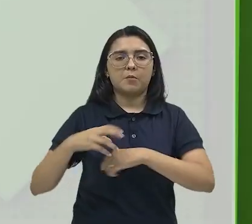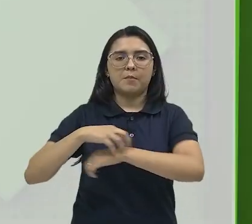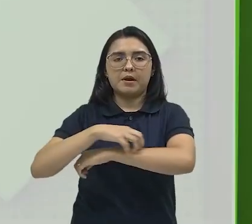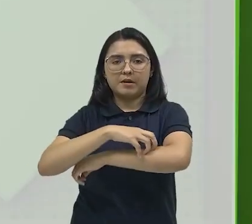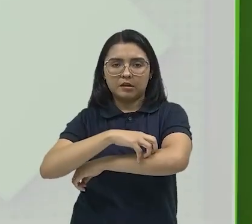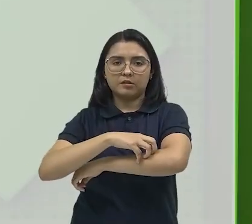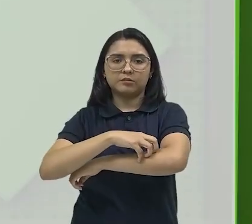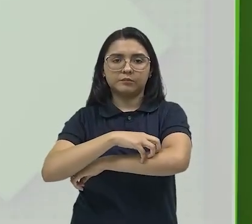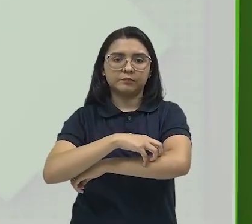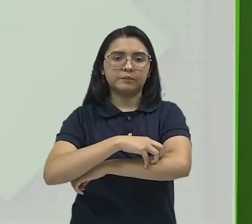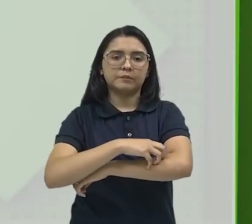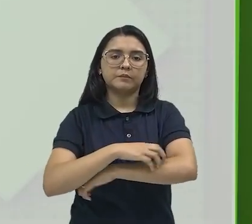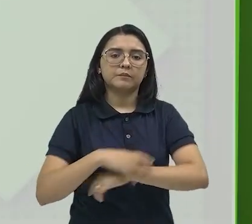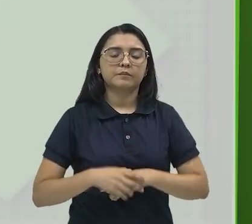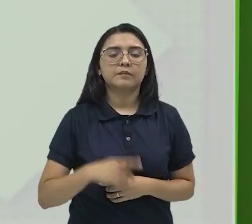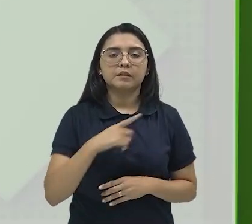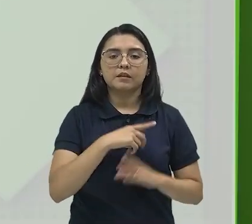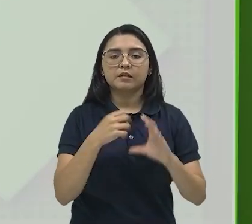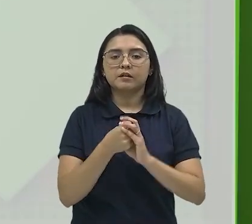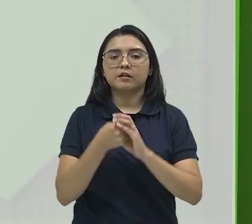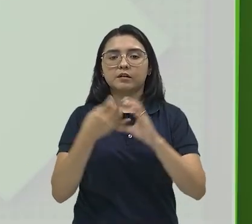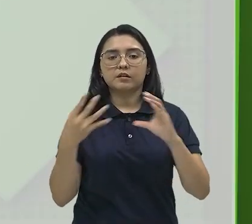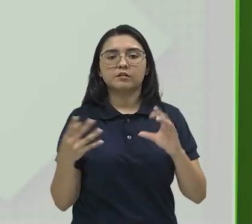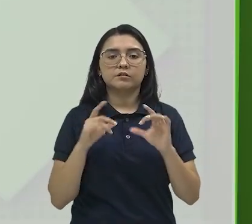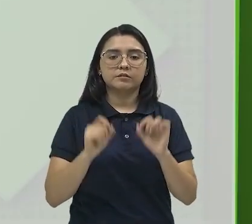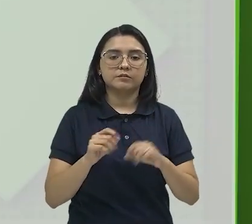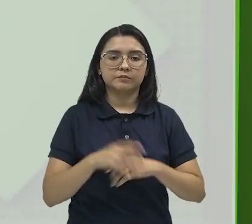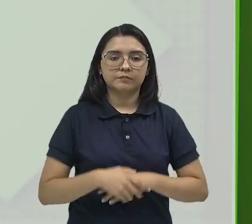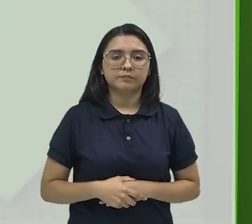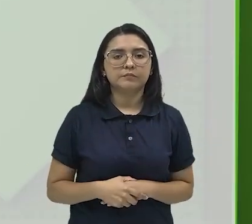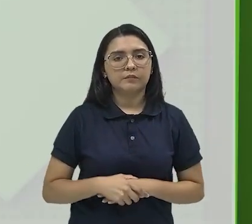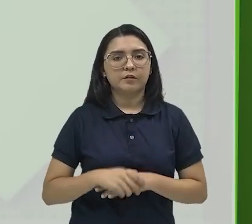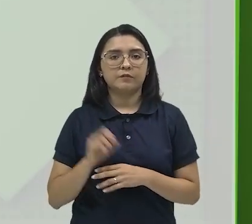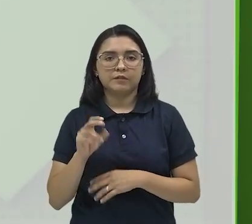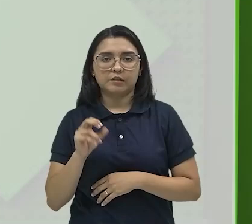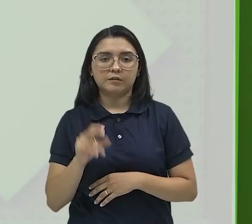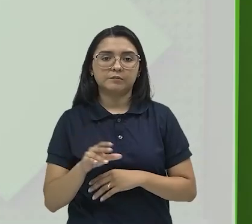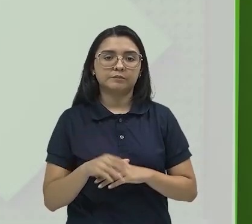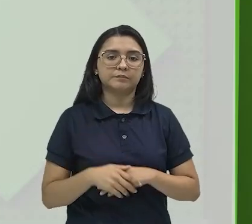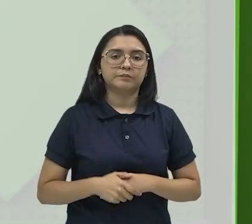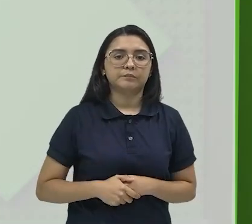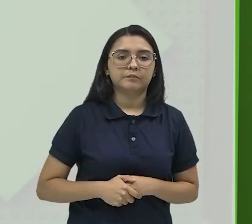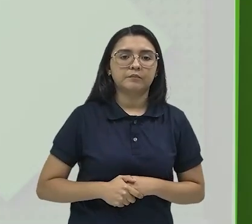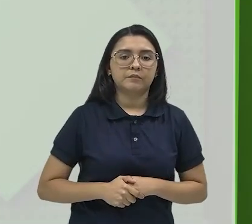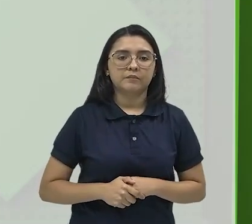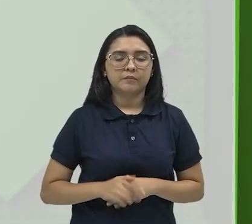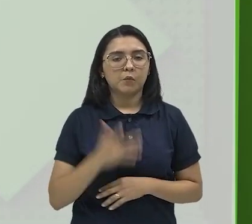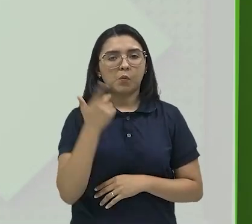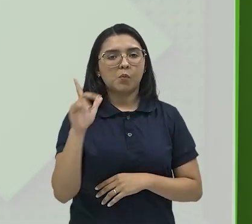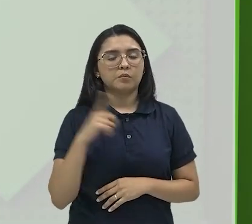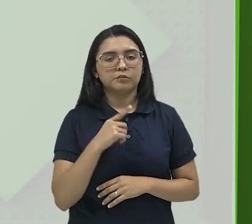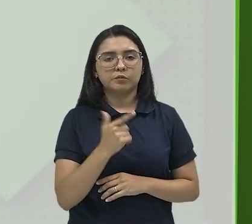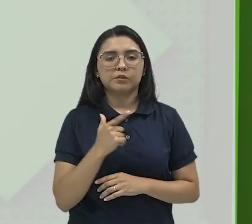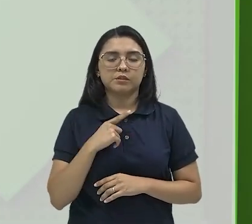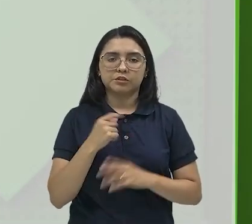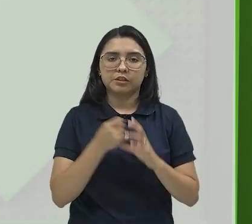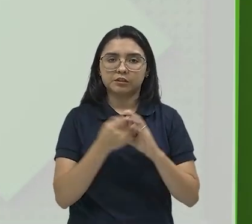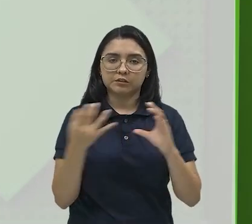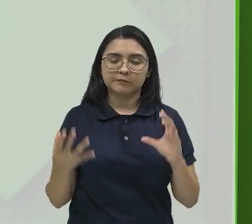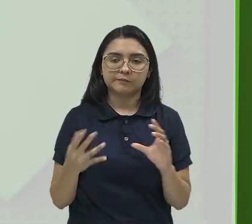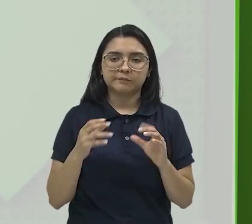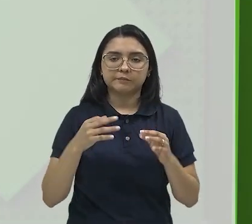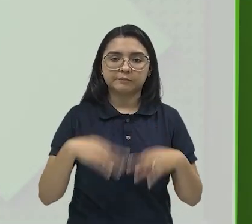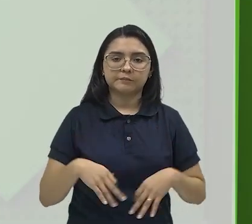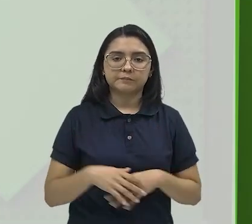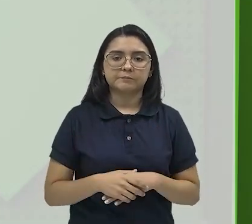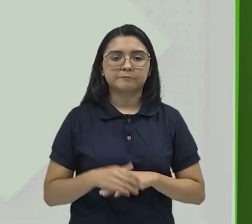ali como característico de inocular veneno no organismo, mas outras não possuem essa característica. Tá